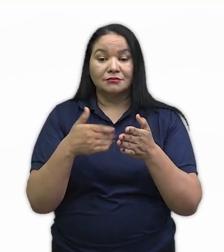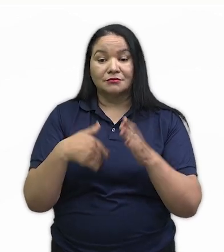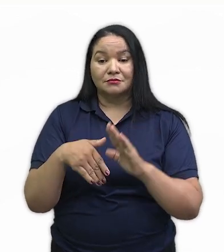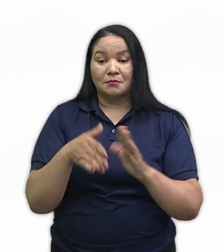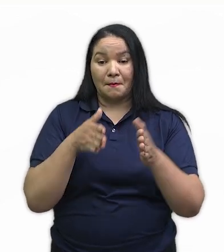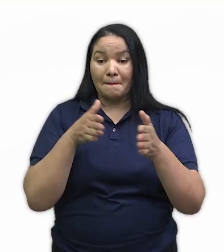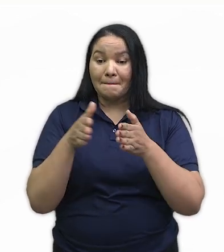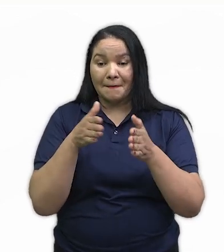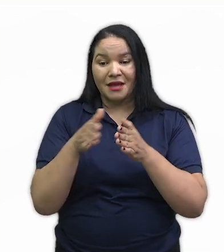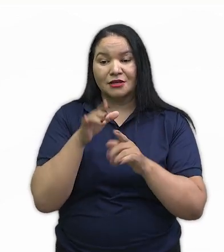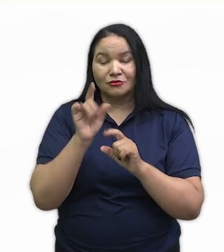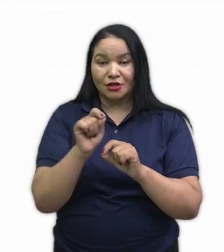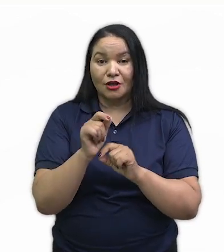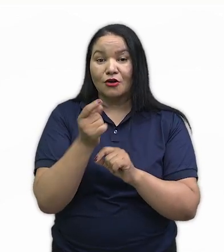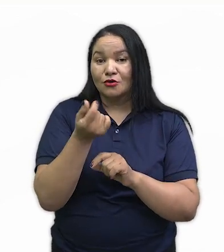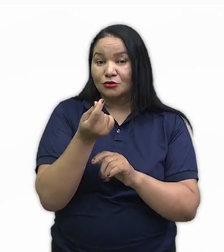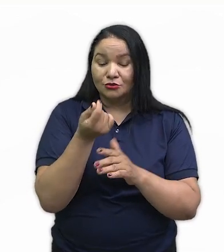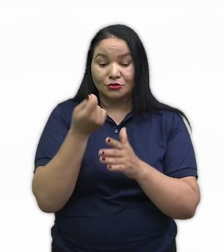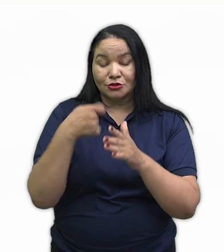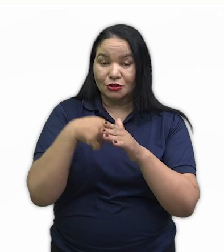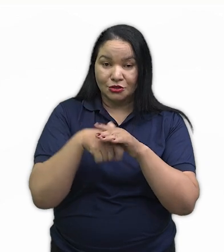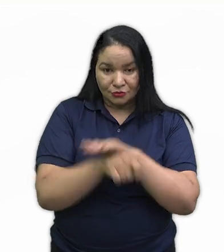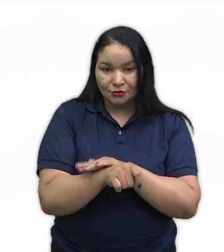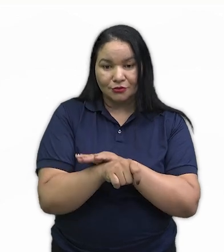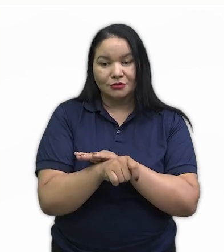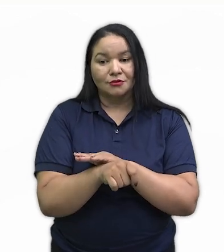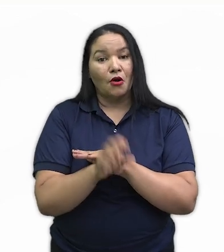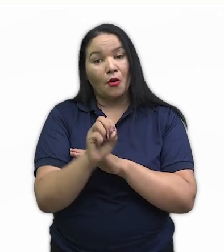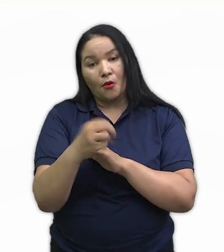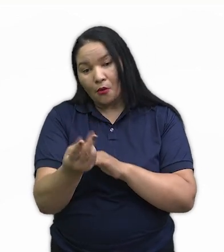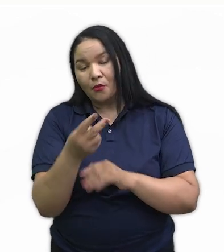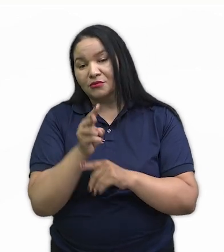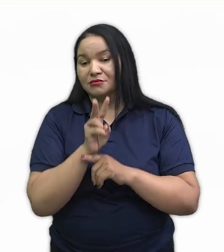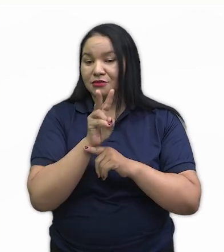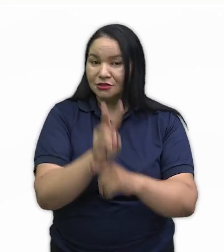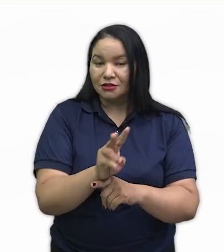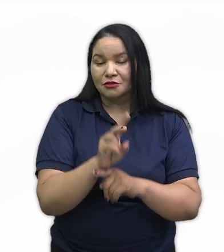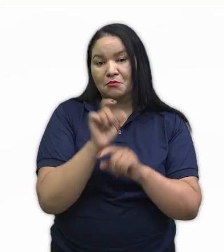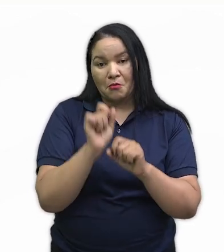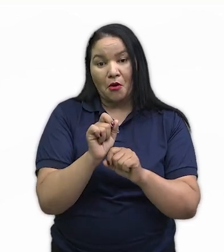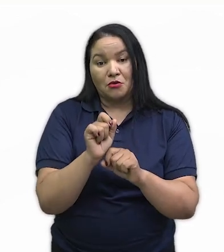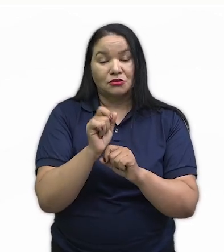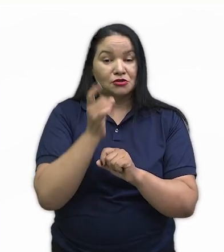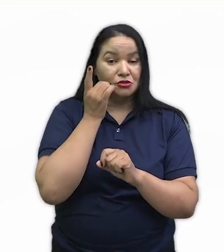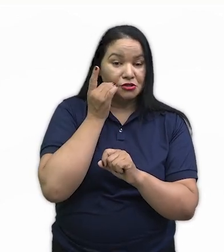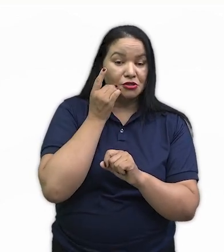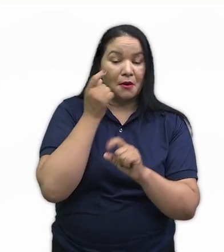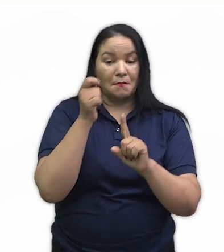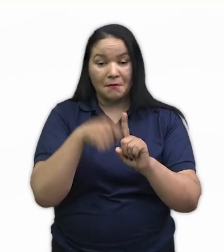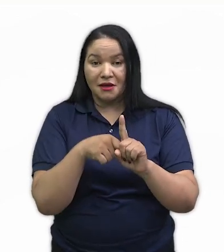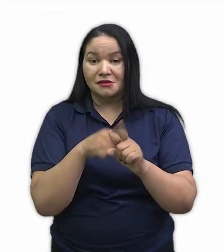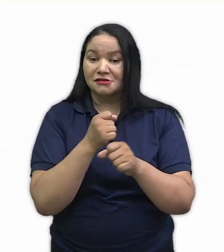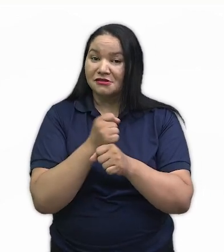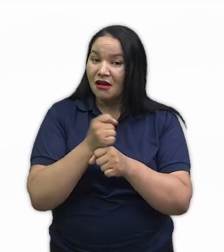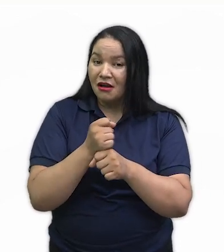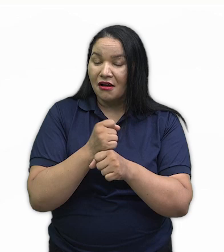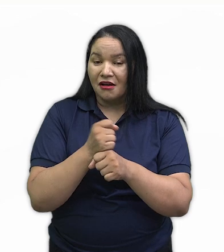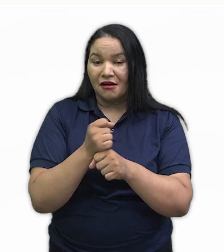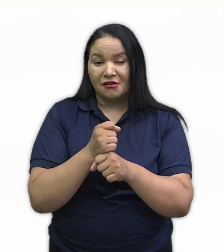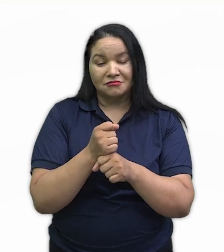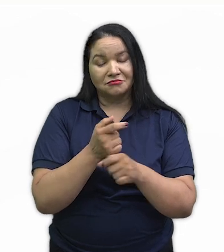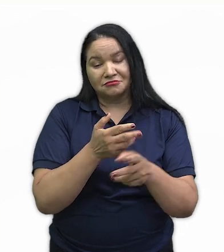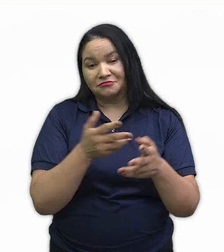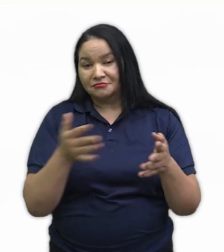o período em que o dinheiro fica aplicado ou emprestado. Pode ser medido em dias, meses, anos, né? Em